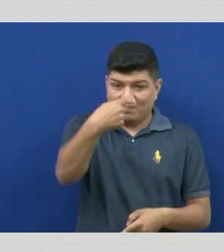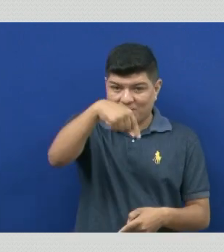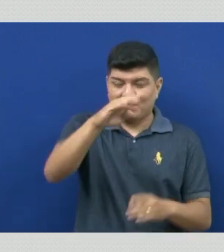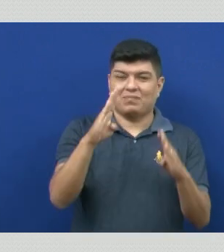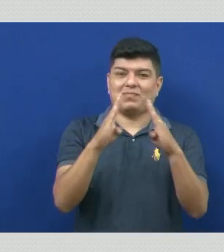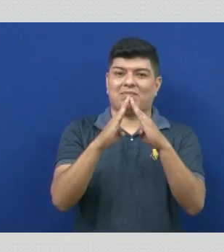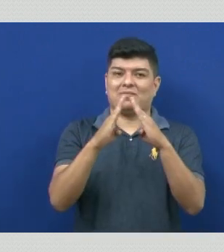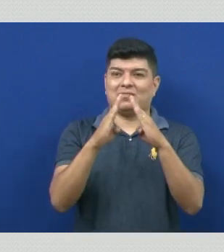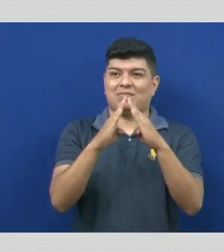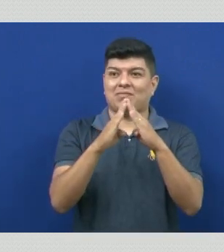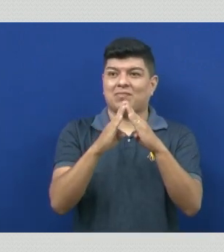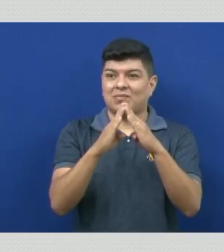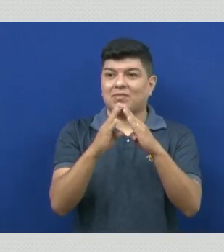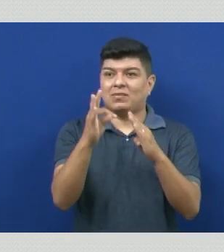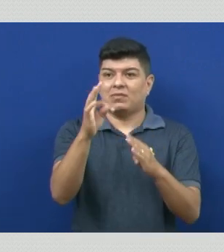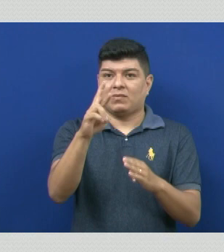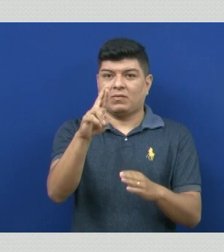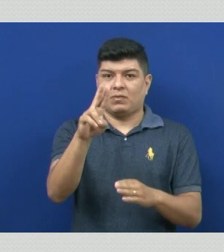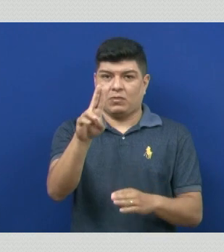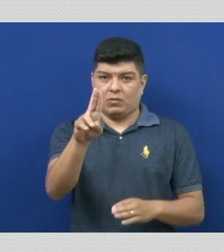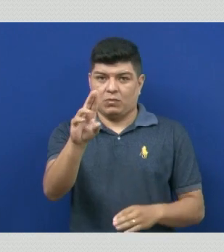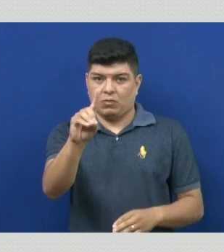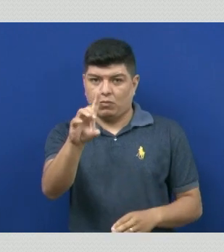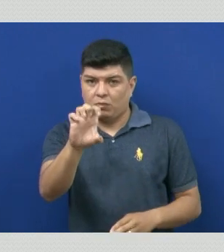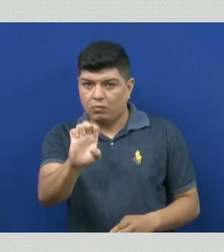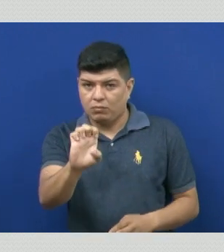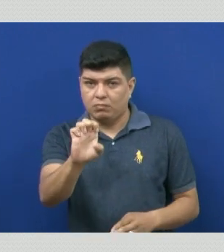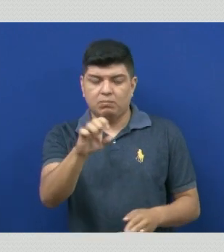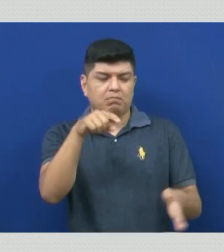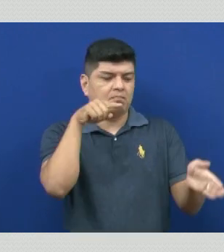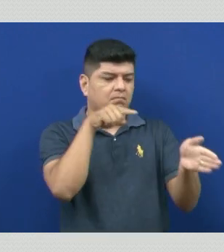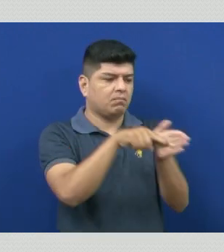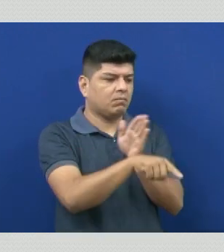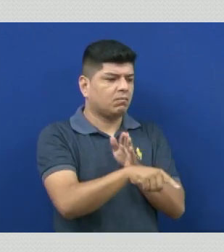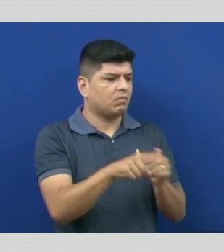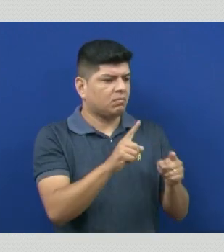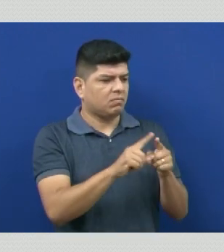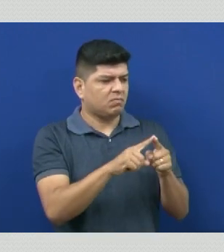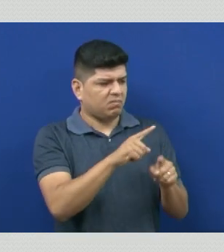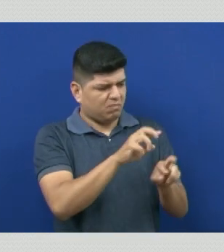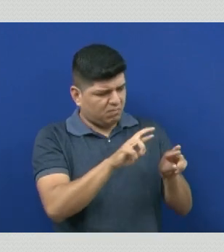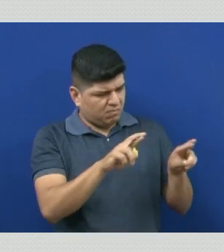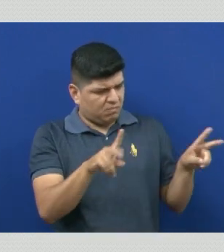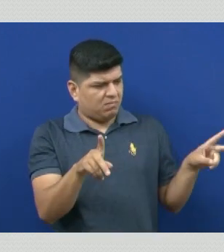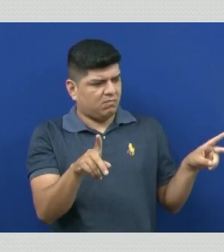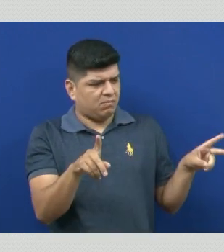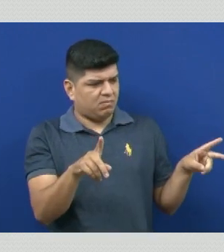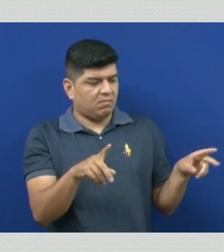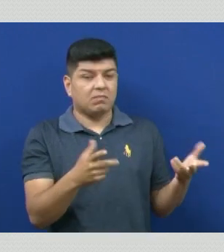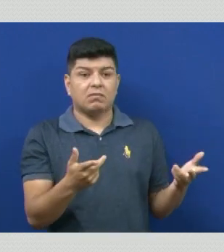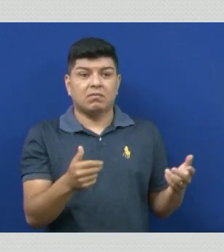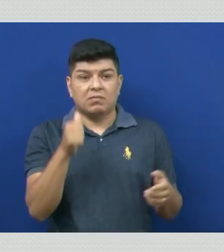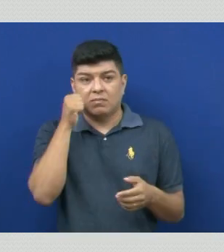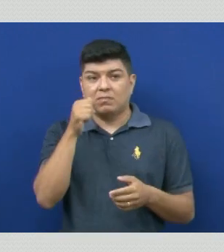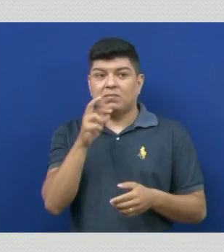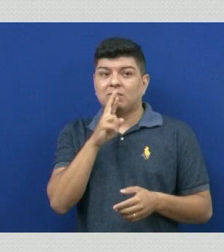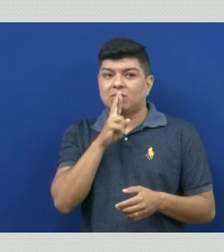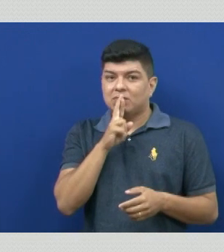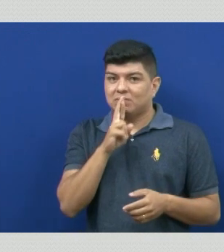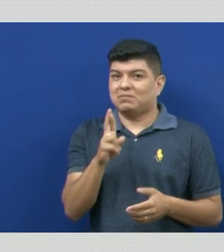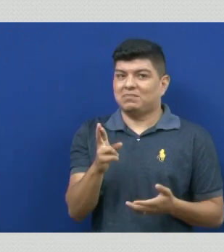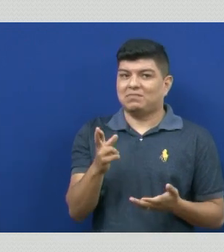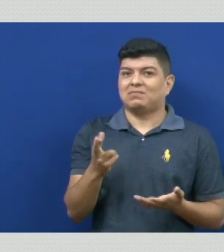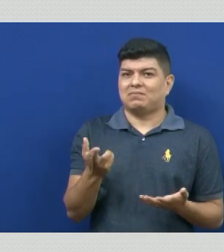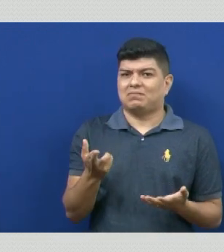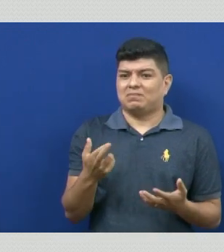Dona Trude. Quando chegou lá, Dona Trude perguntou-lhe, por que estás tão pálida? Ah, disse a menina, tremendo